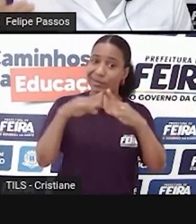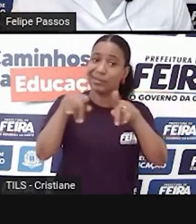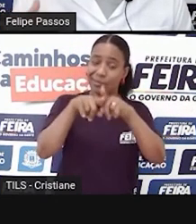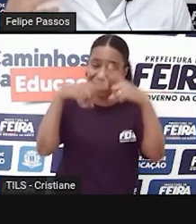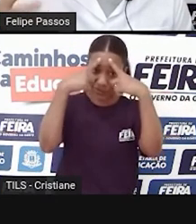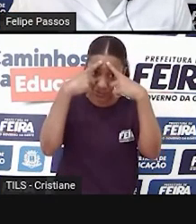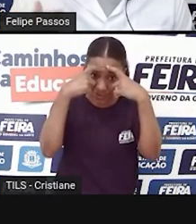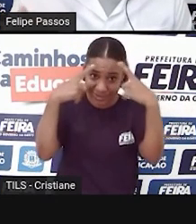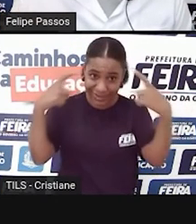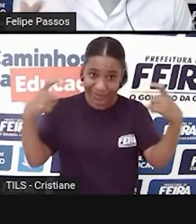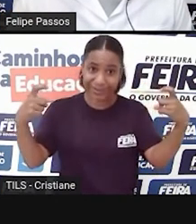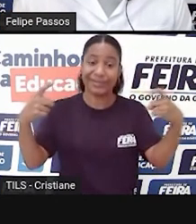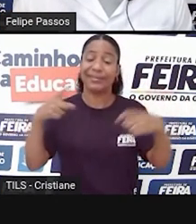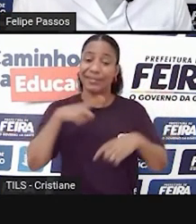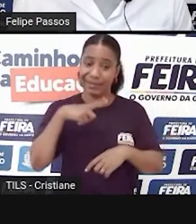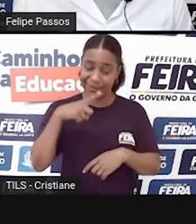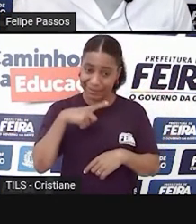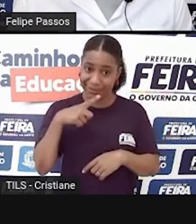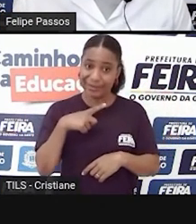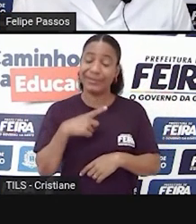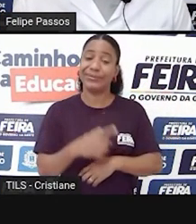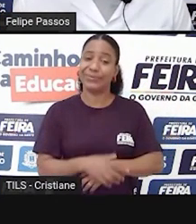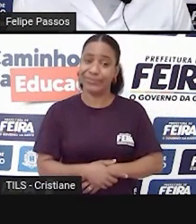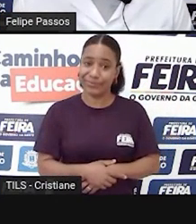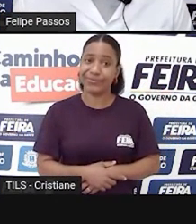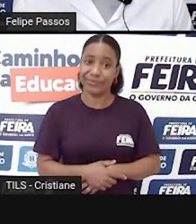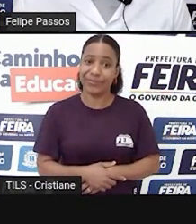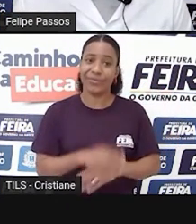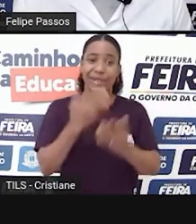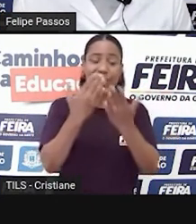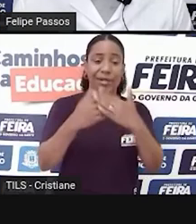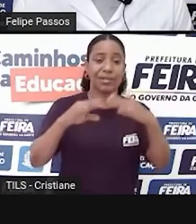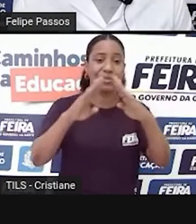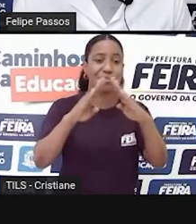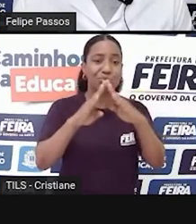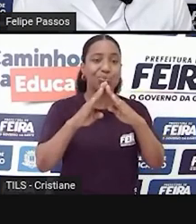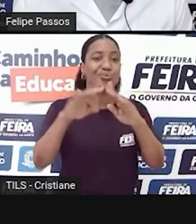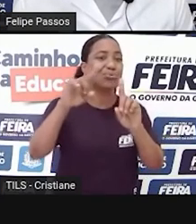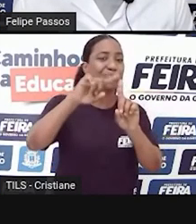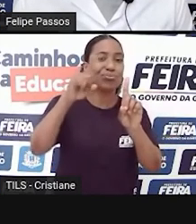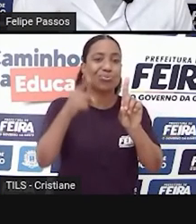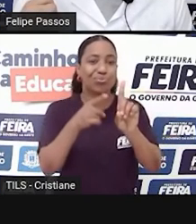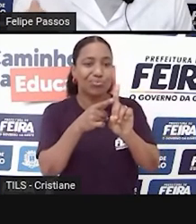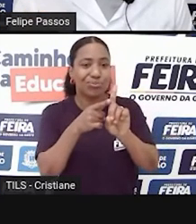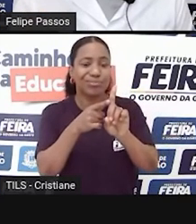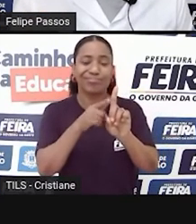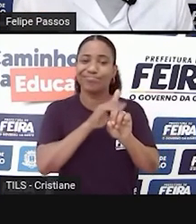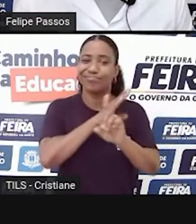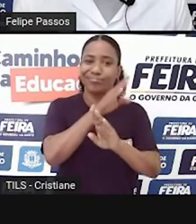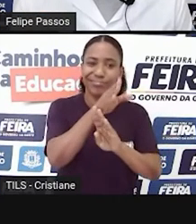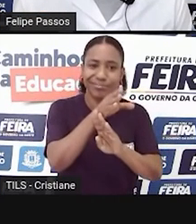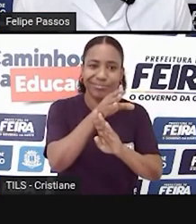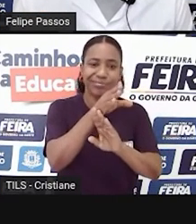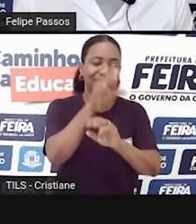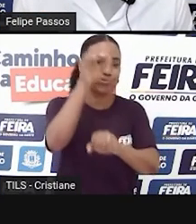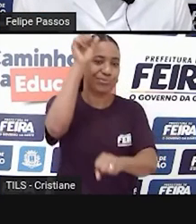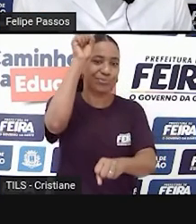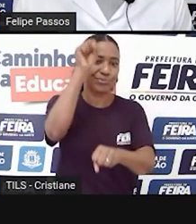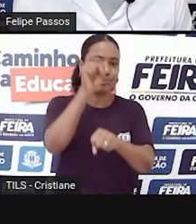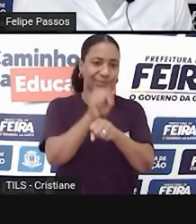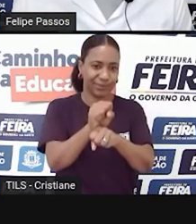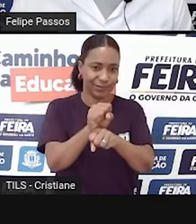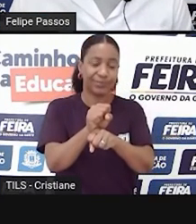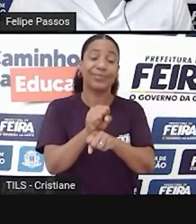gente não consegue garantir determinados espaços na sociedade, né? A responsabilidade de criar